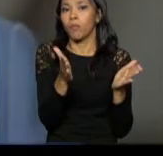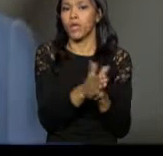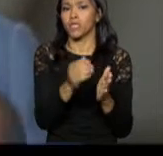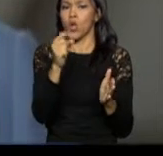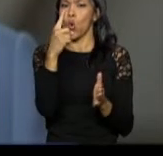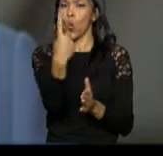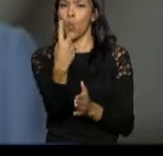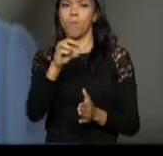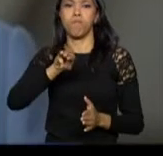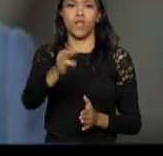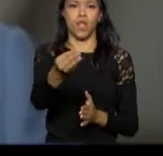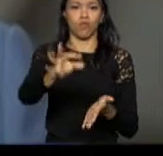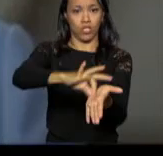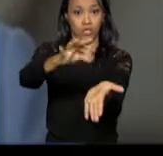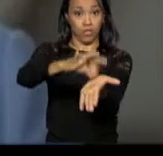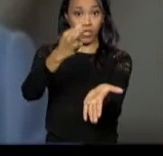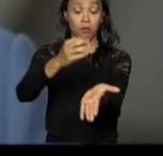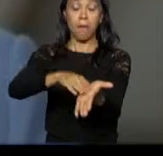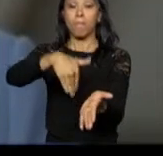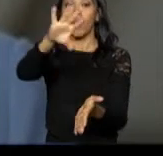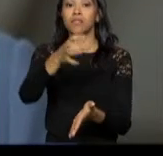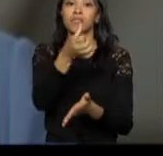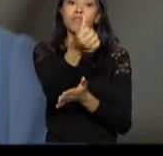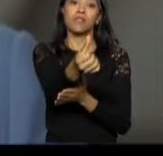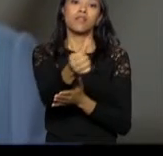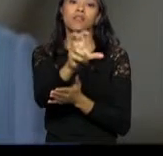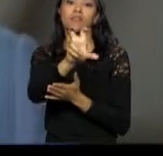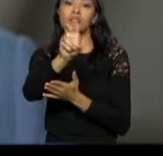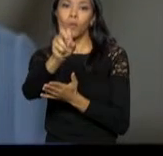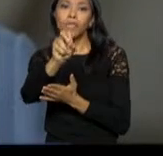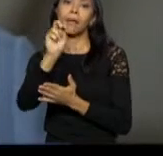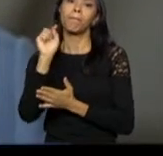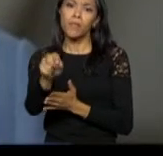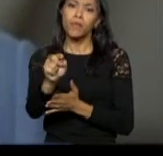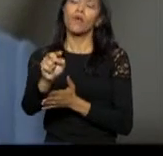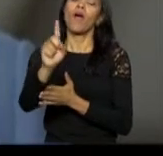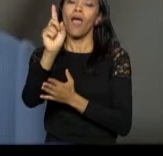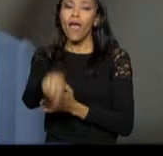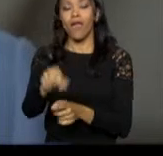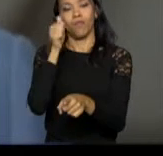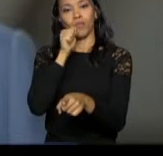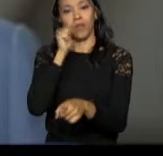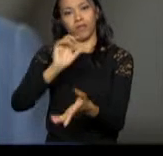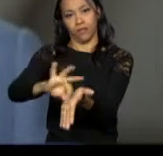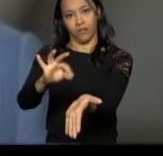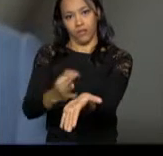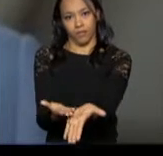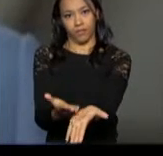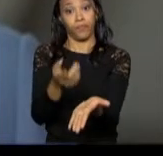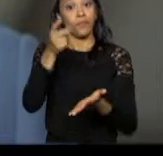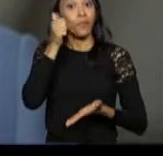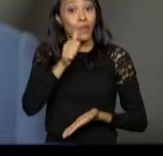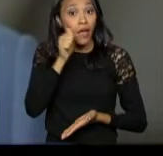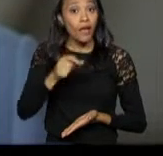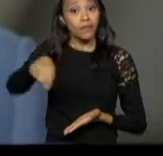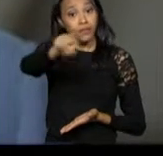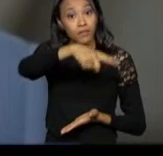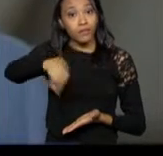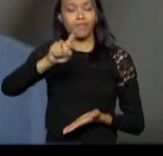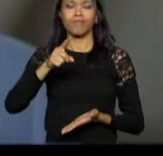matrículas, mais de 650 mil foram feitas por mulheres. São mulheres que